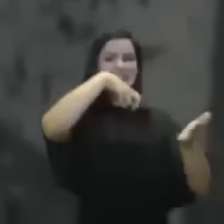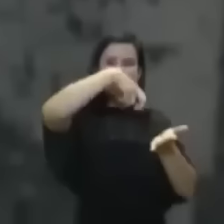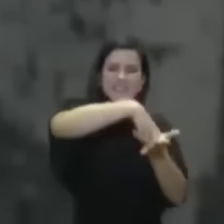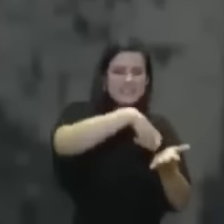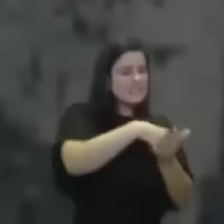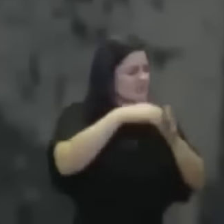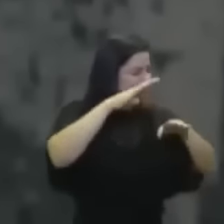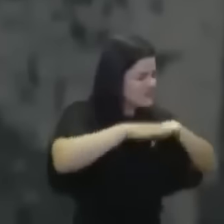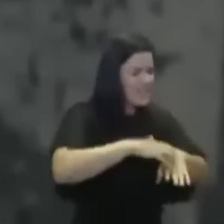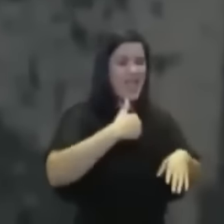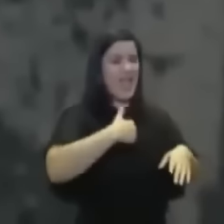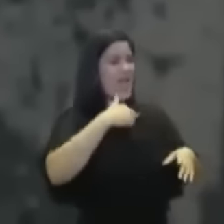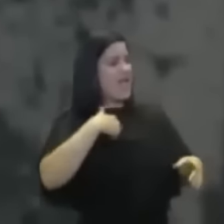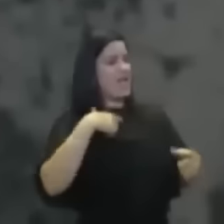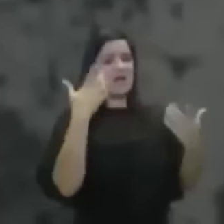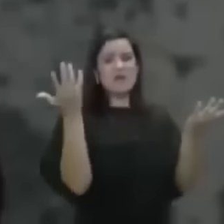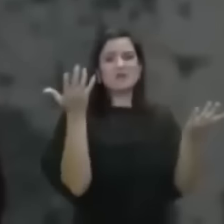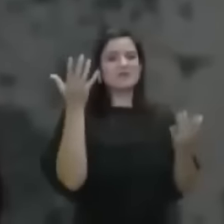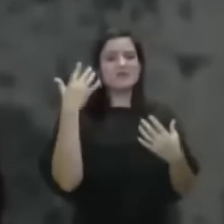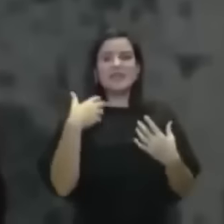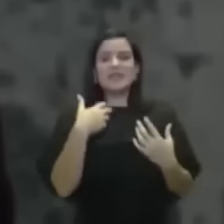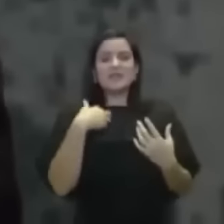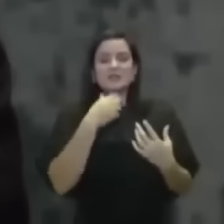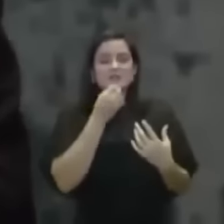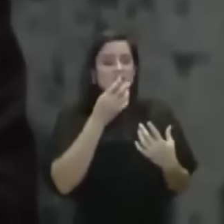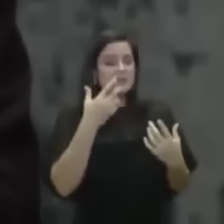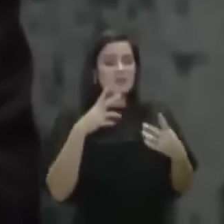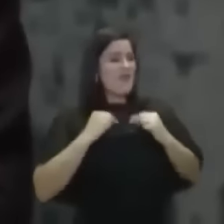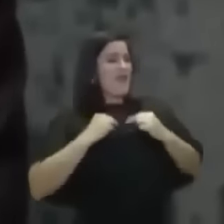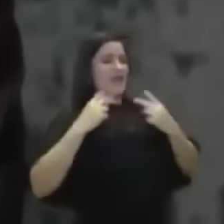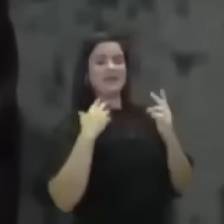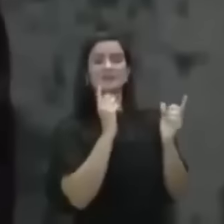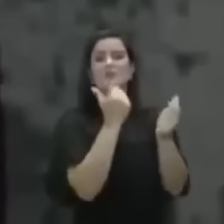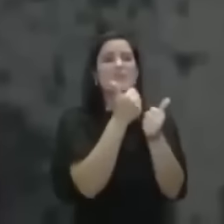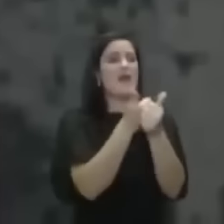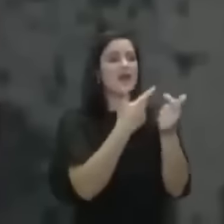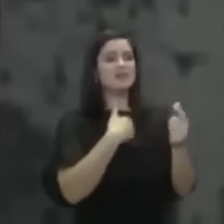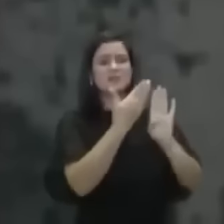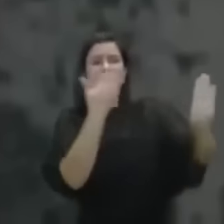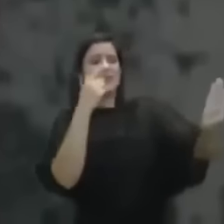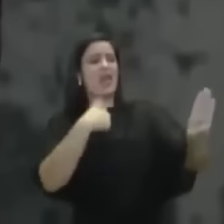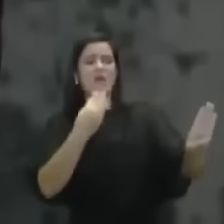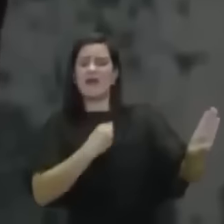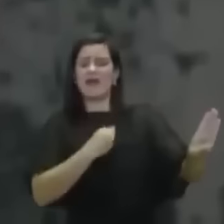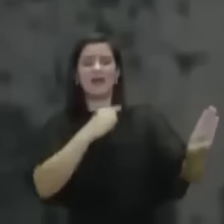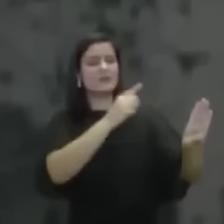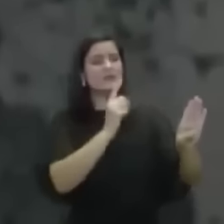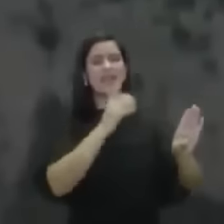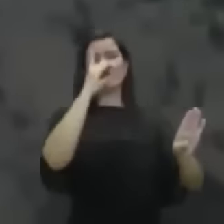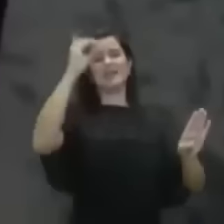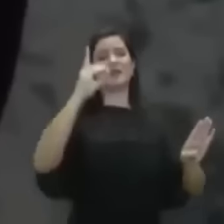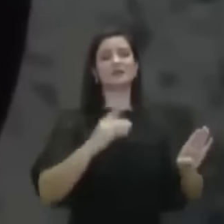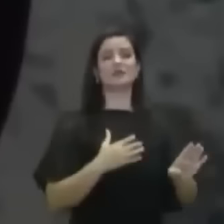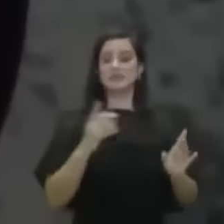eu não sou digno de estar na tua presença, arreda, afasta-te de mim, porque eu sou um pecador. E Jesus olhou